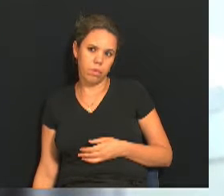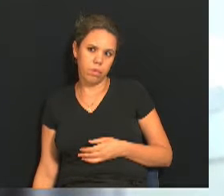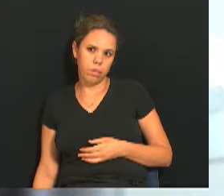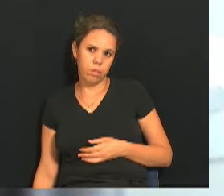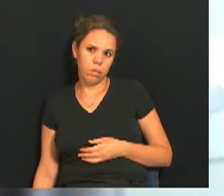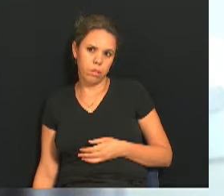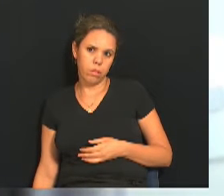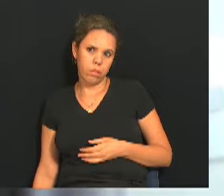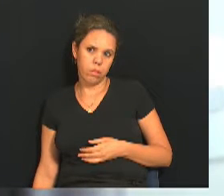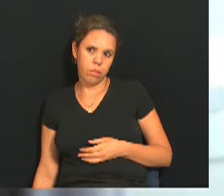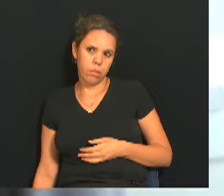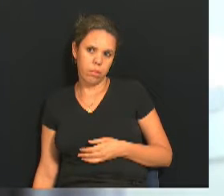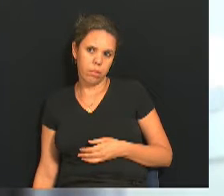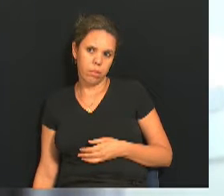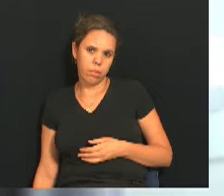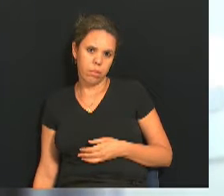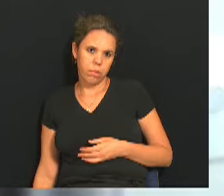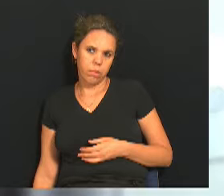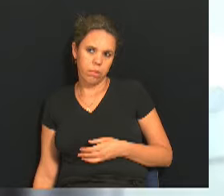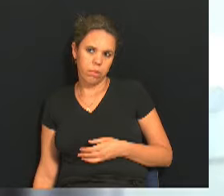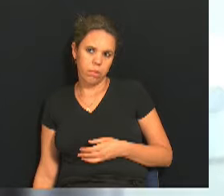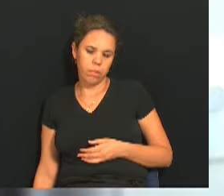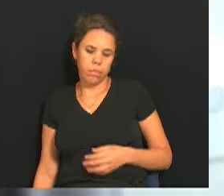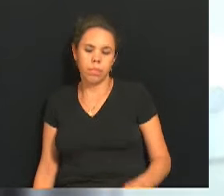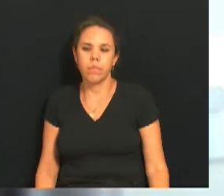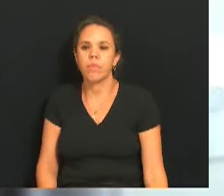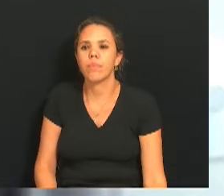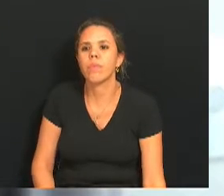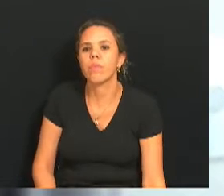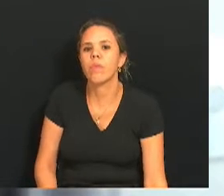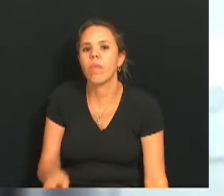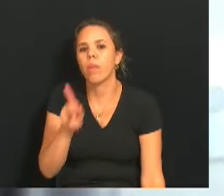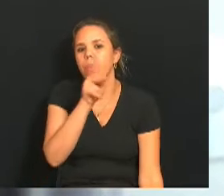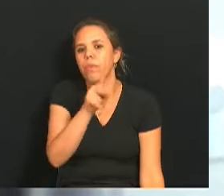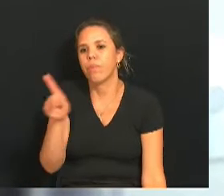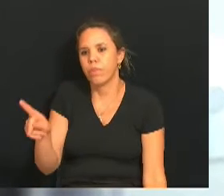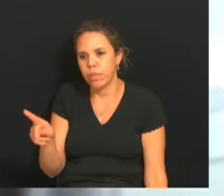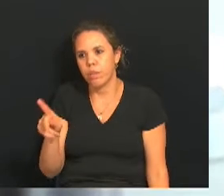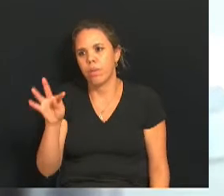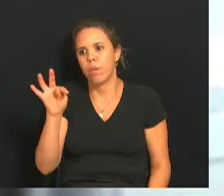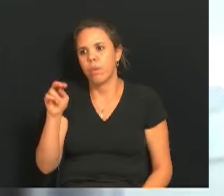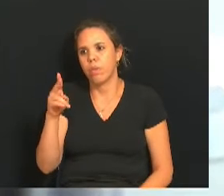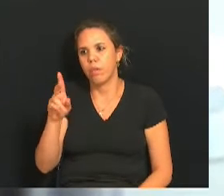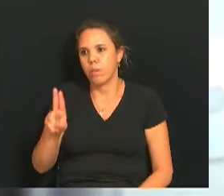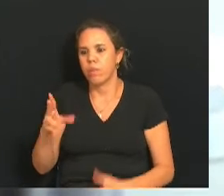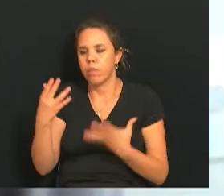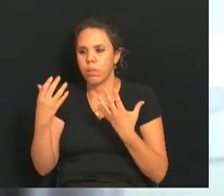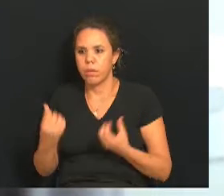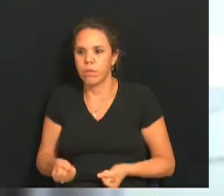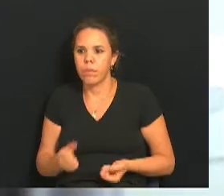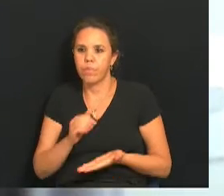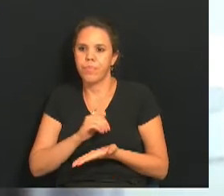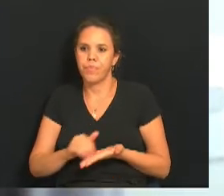E, a partir do momento que o professor Tadeu assumiu a Secretaria de Educação, assim